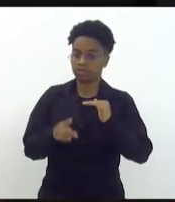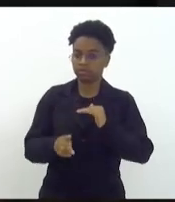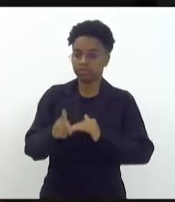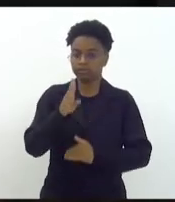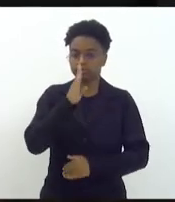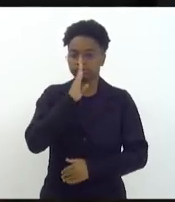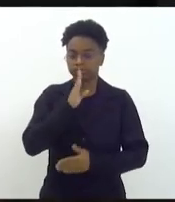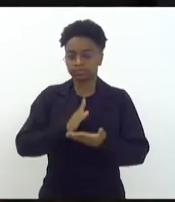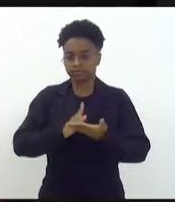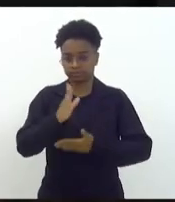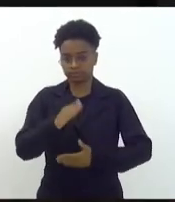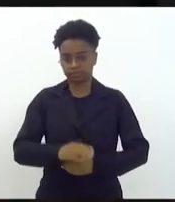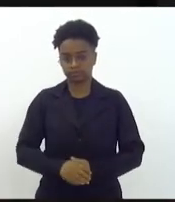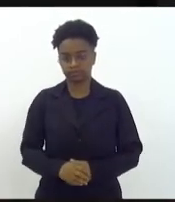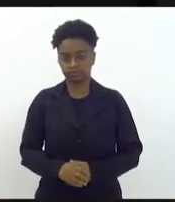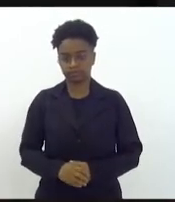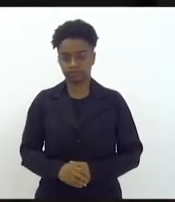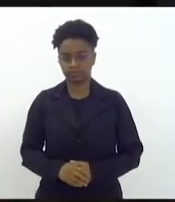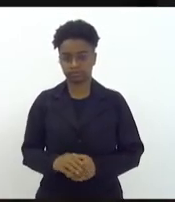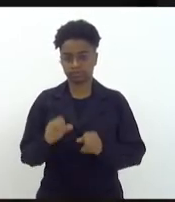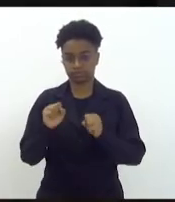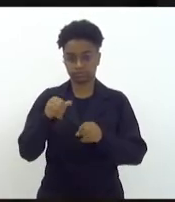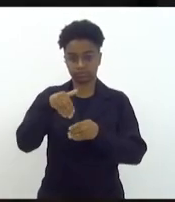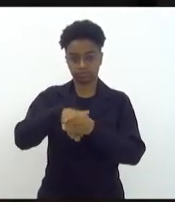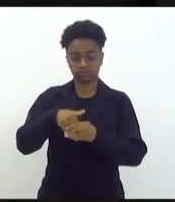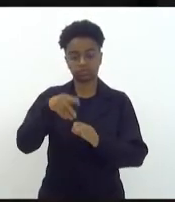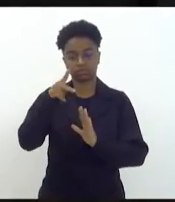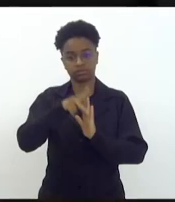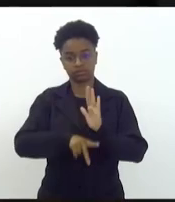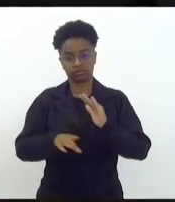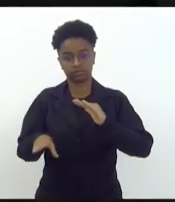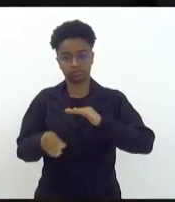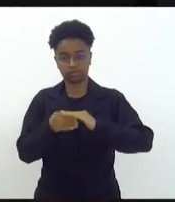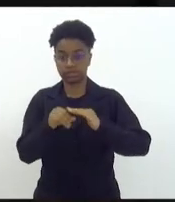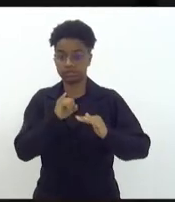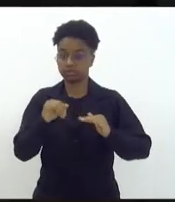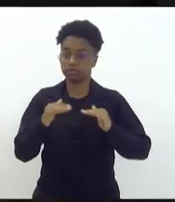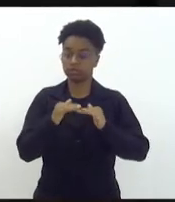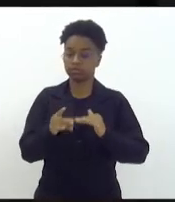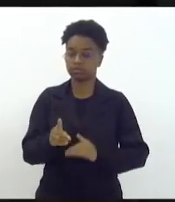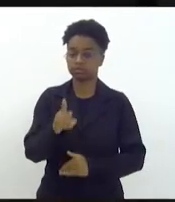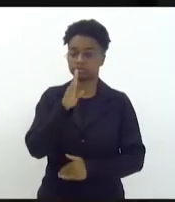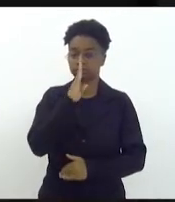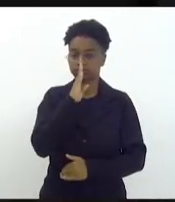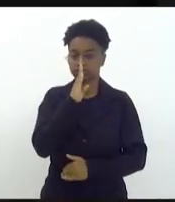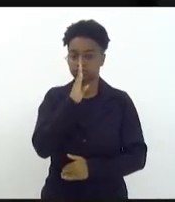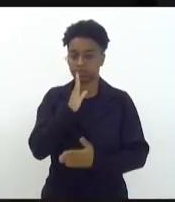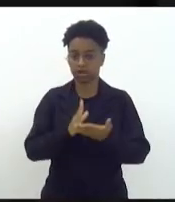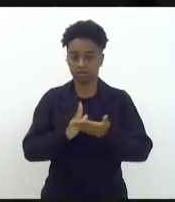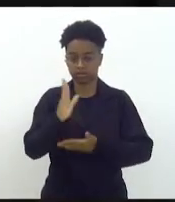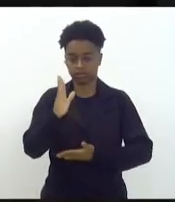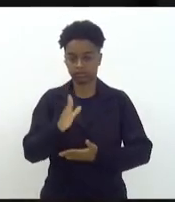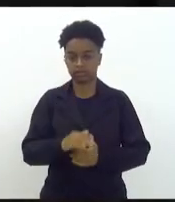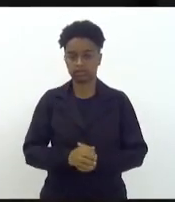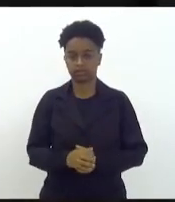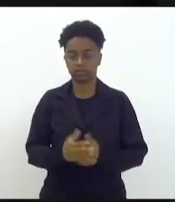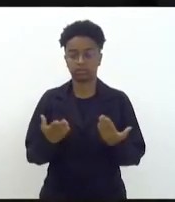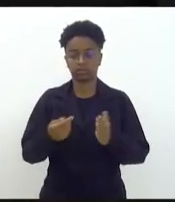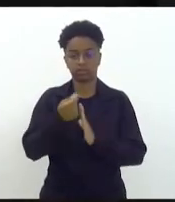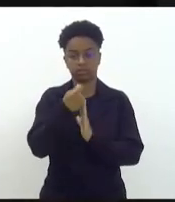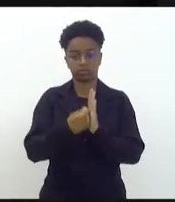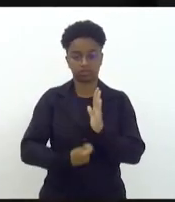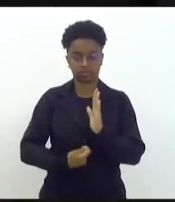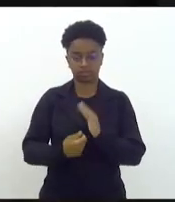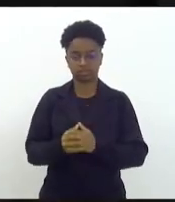prova permaneça Como estão aprovado em votação projeta-se emendado o senhor está pro permanece Como estão aprovado a redação